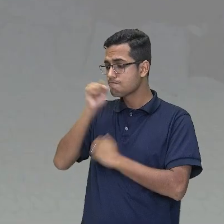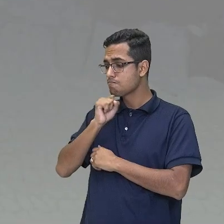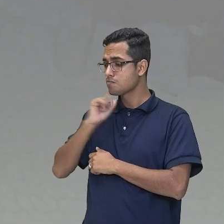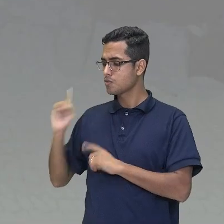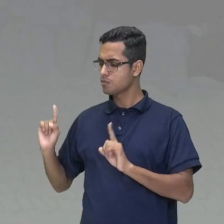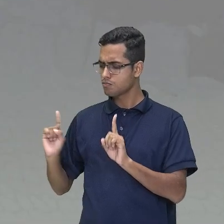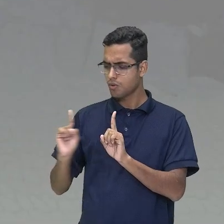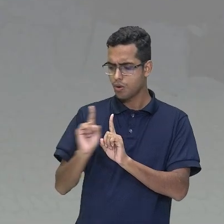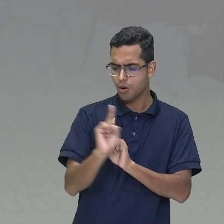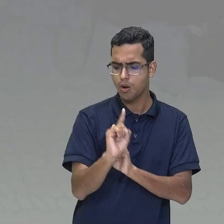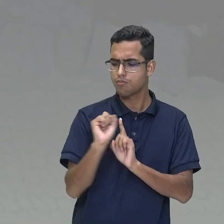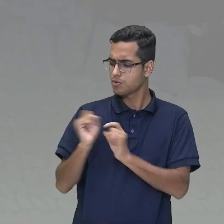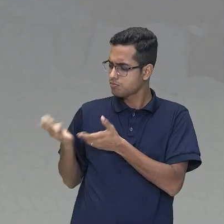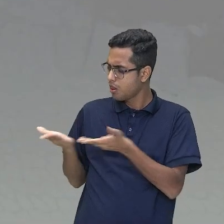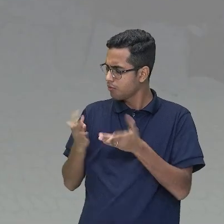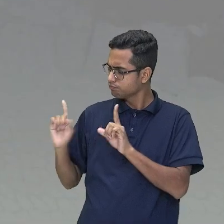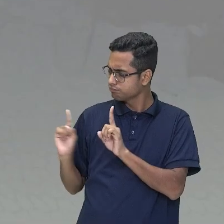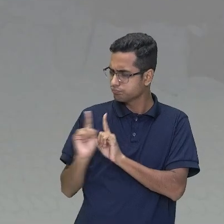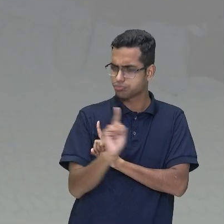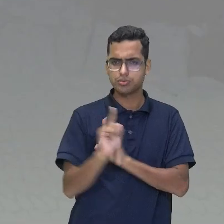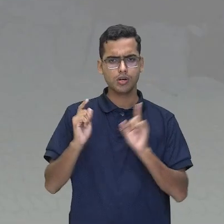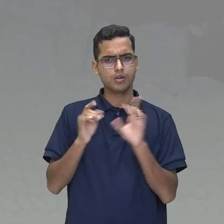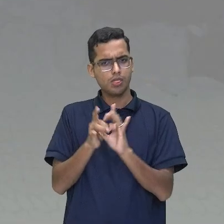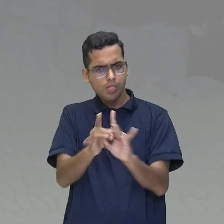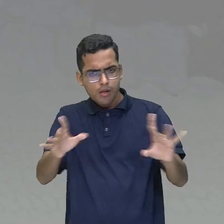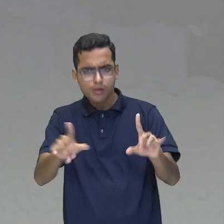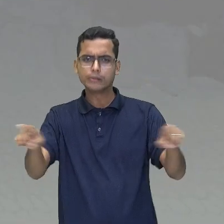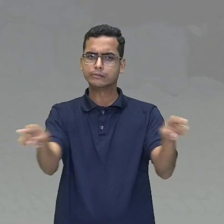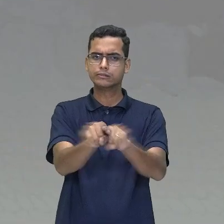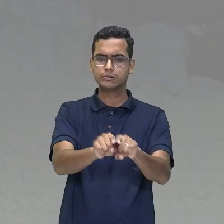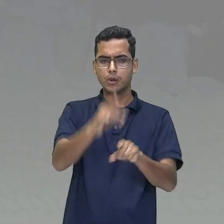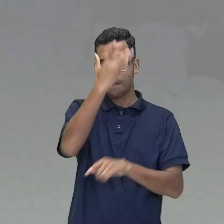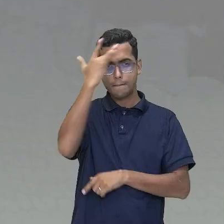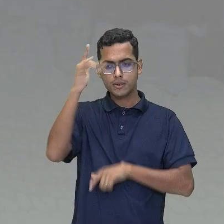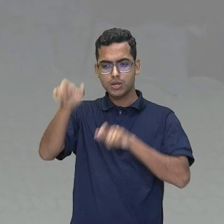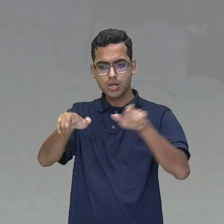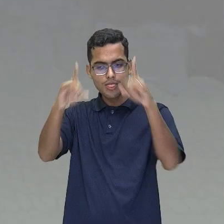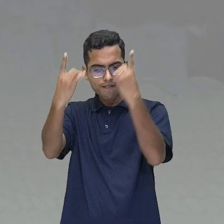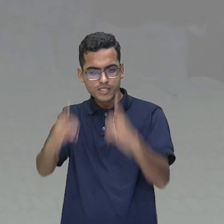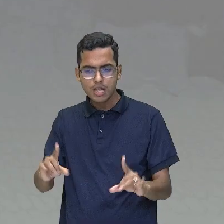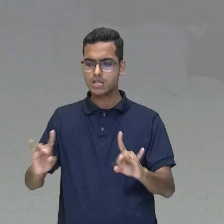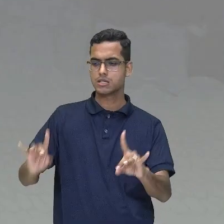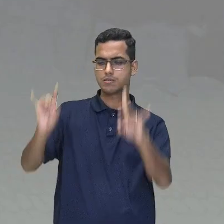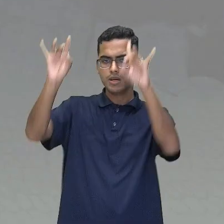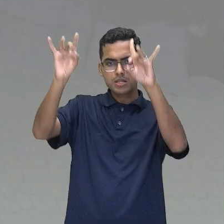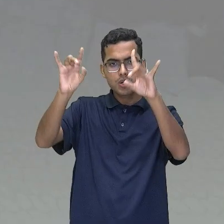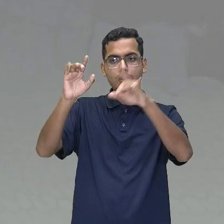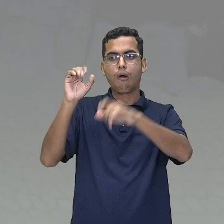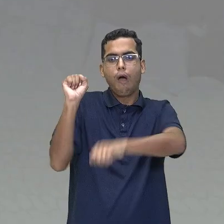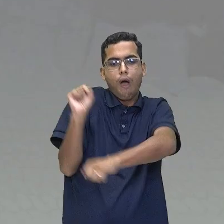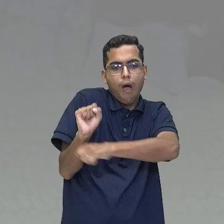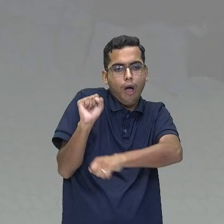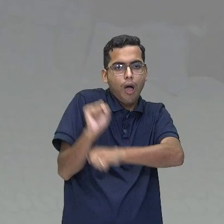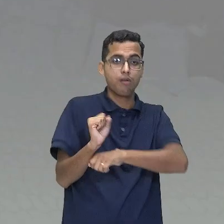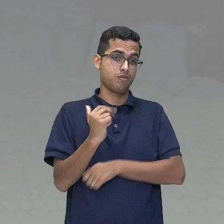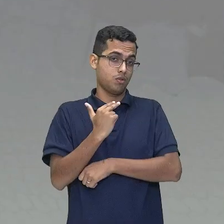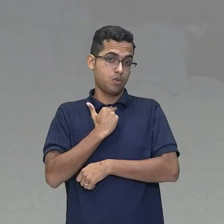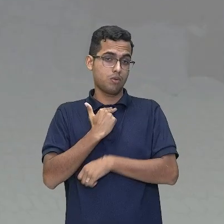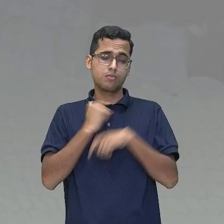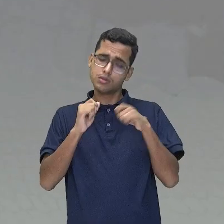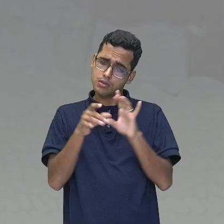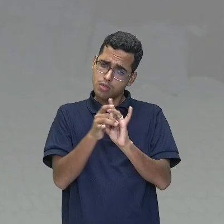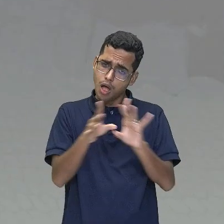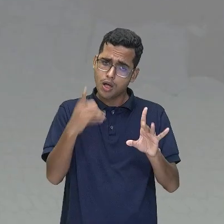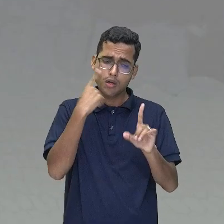frente, as pessoas com alguma condição especial que não podem esperar, passar na sua frente, né? Que